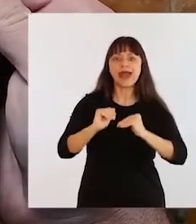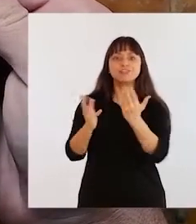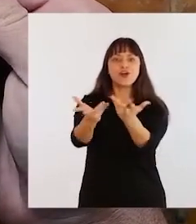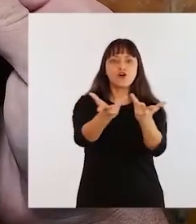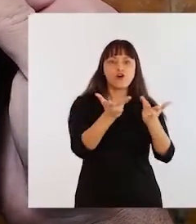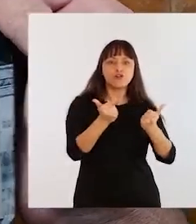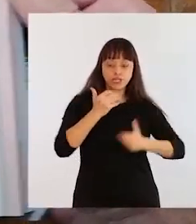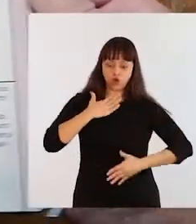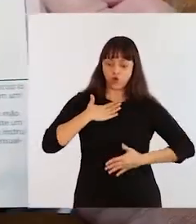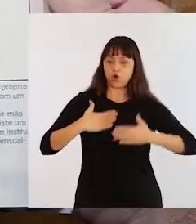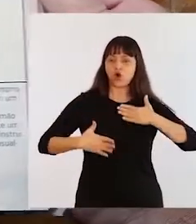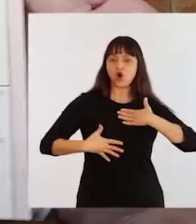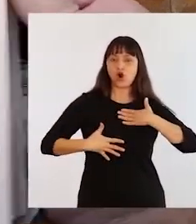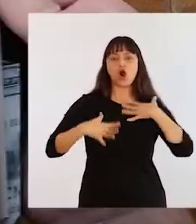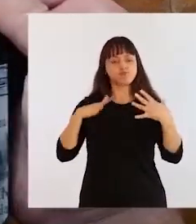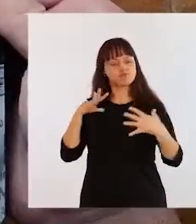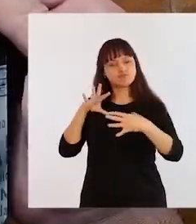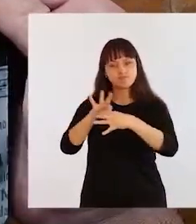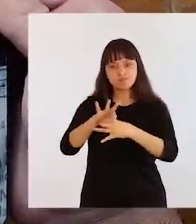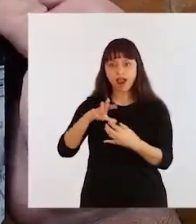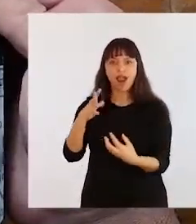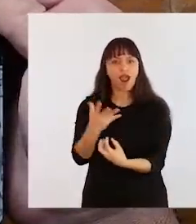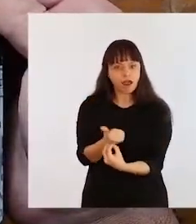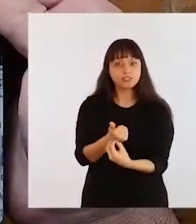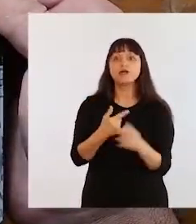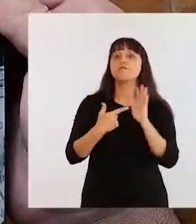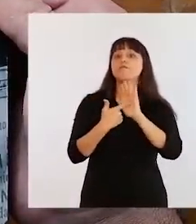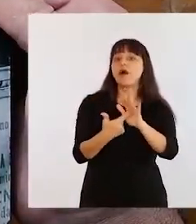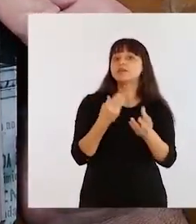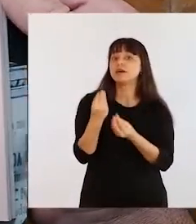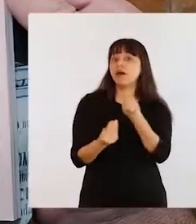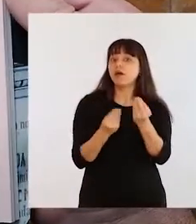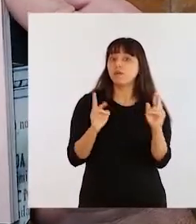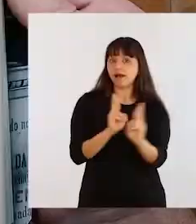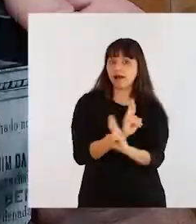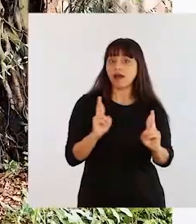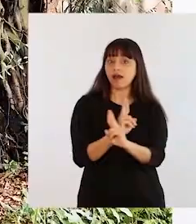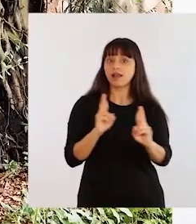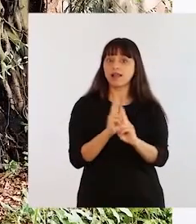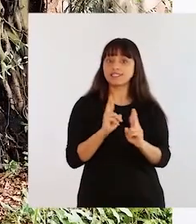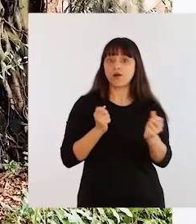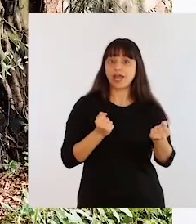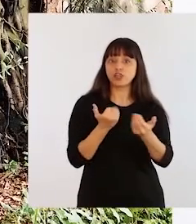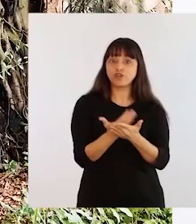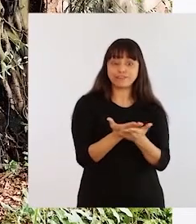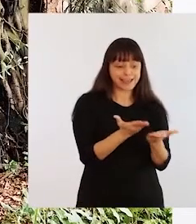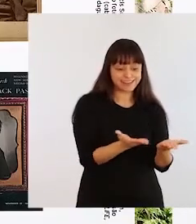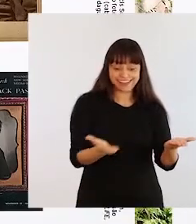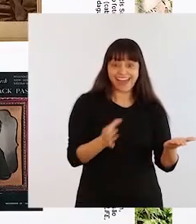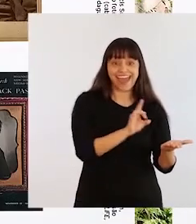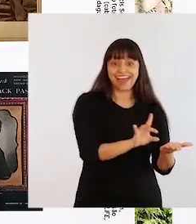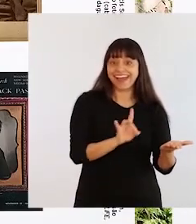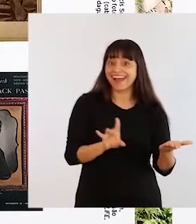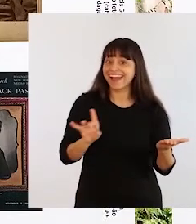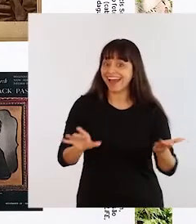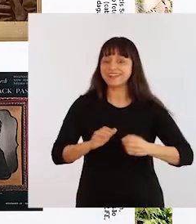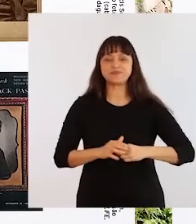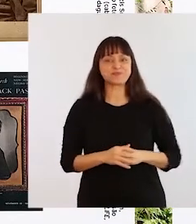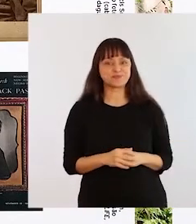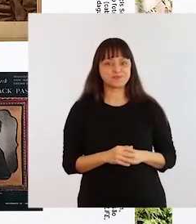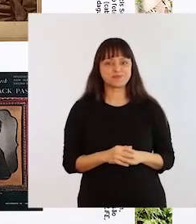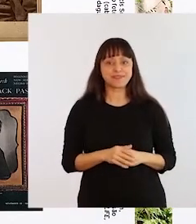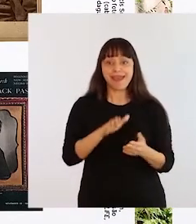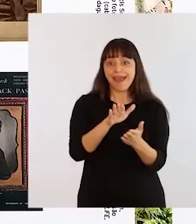forma de relação com cada um dos enunciados. Primeiros ensaios se estruturam em torno das relações que construímos